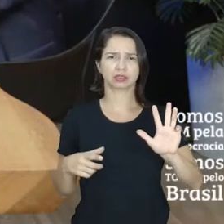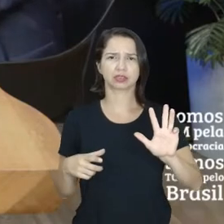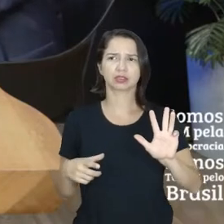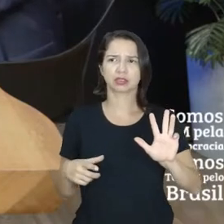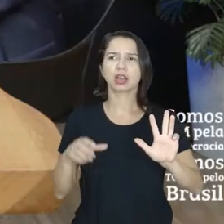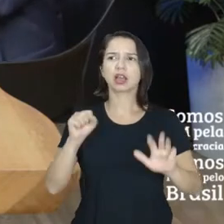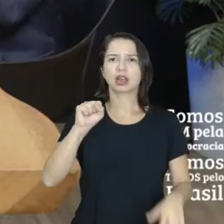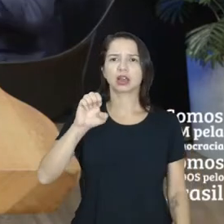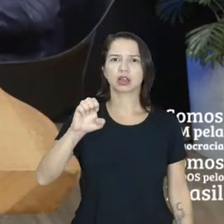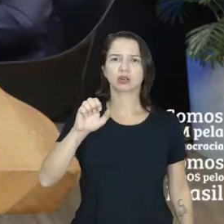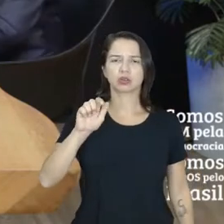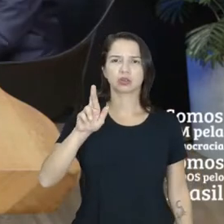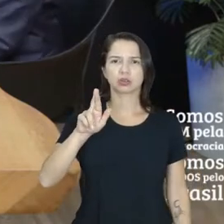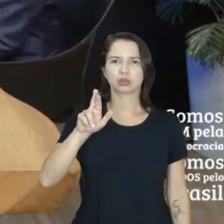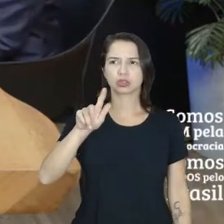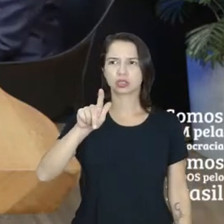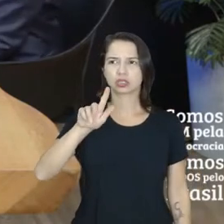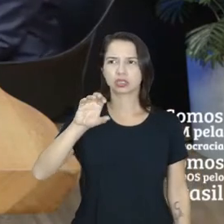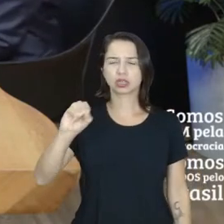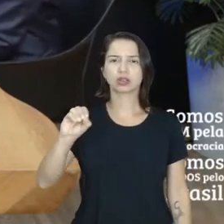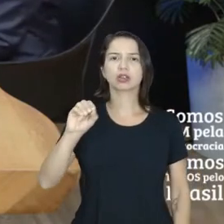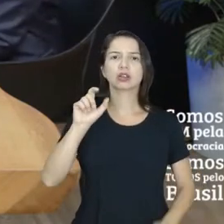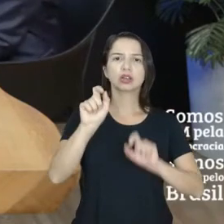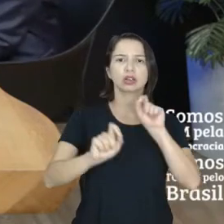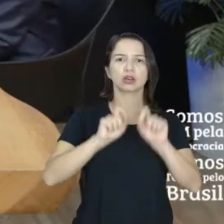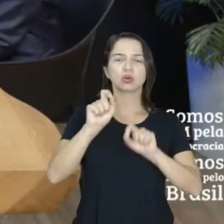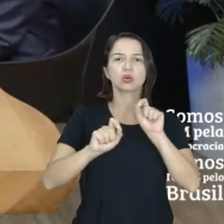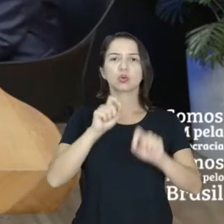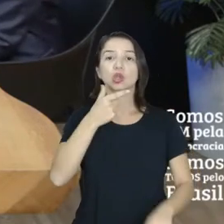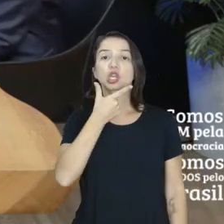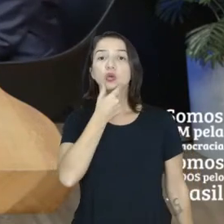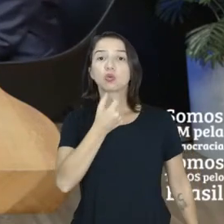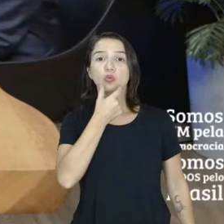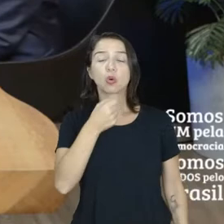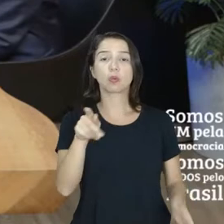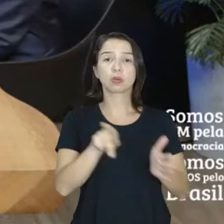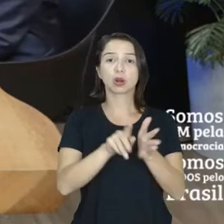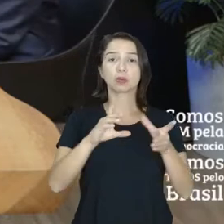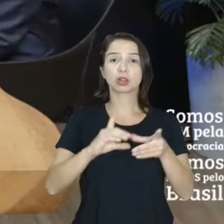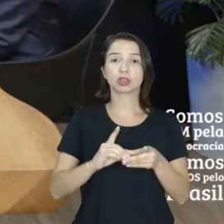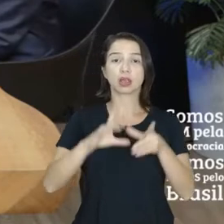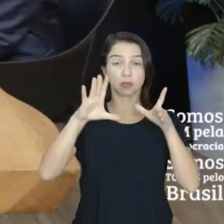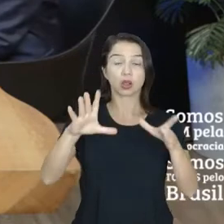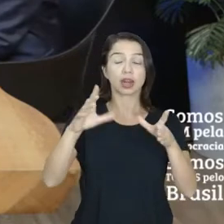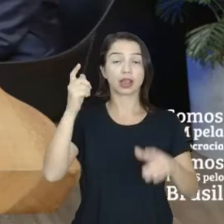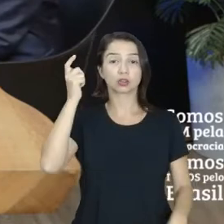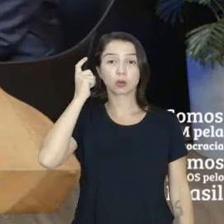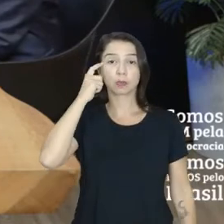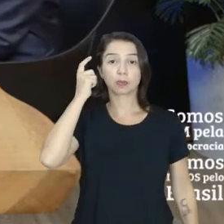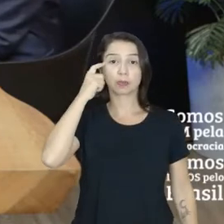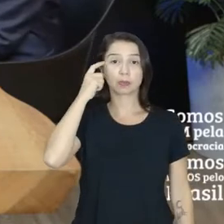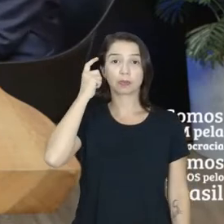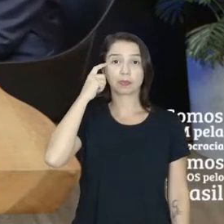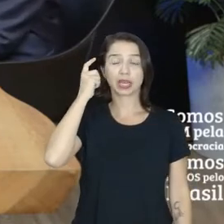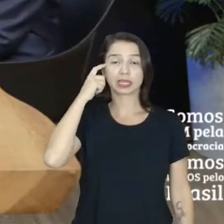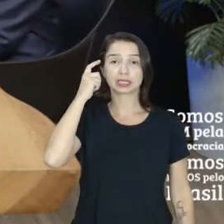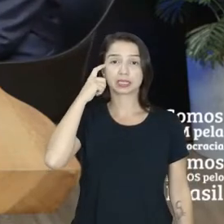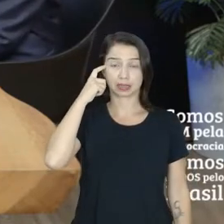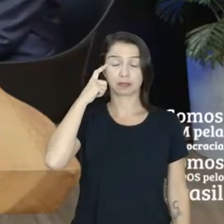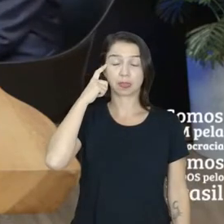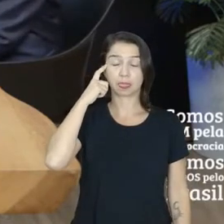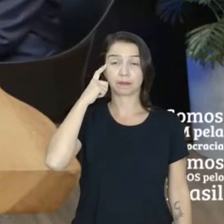Duzilek. Governador Alckmin, o que um homem democrata e religioso como o senhor pensa sobre a